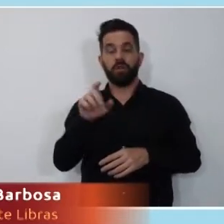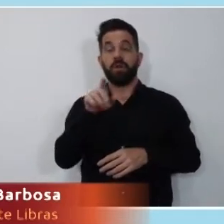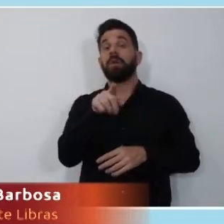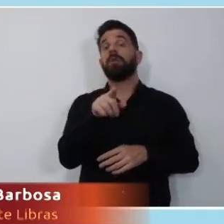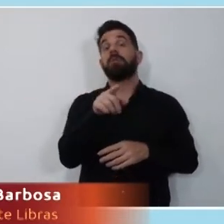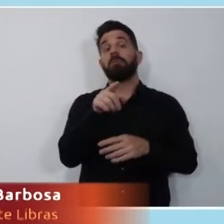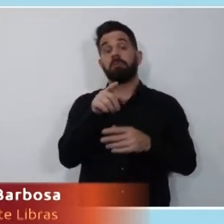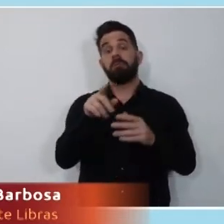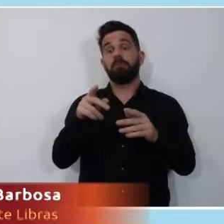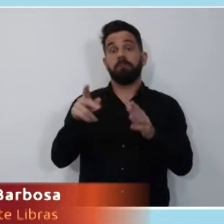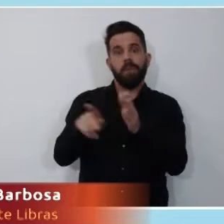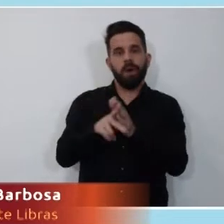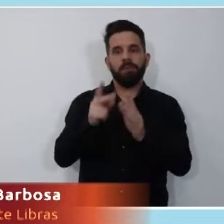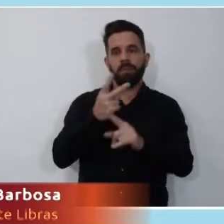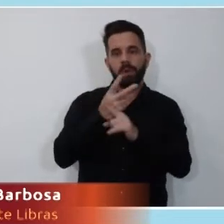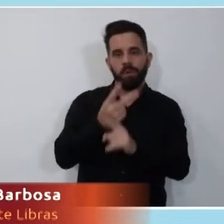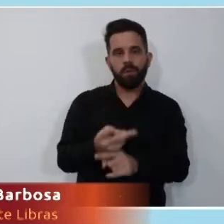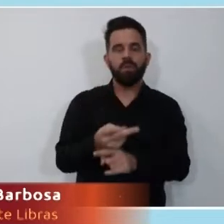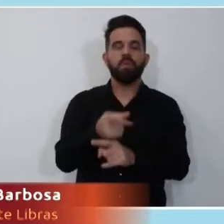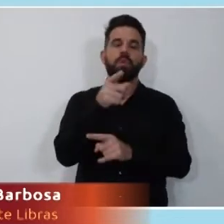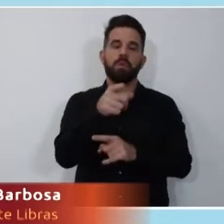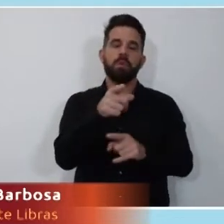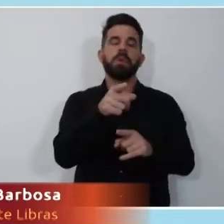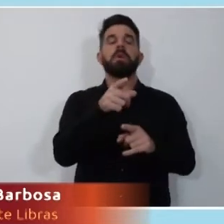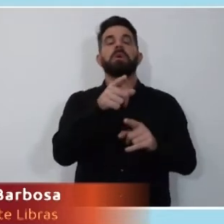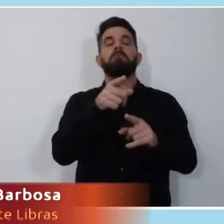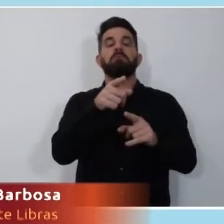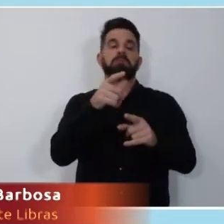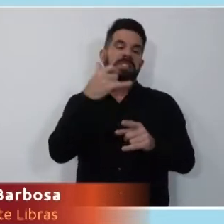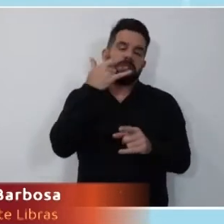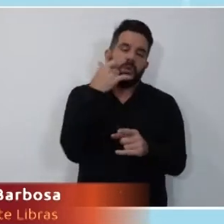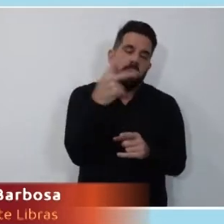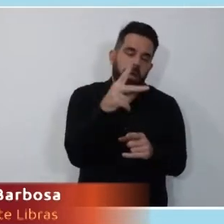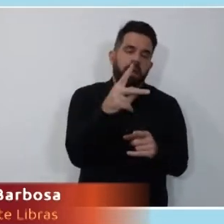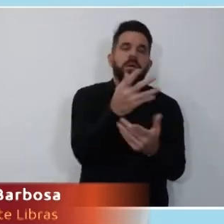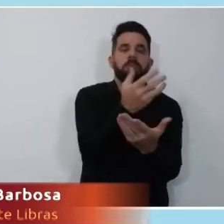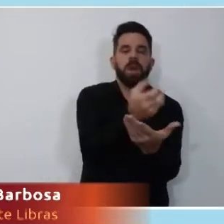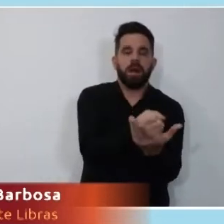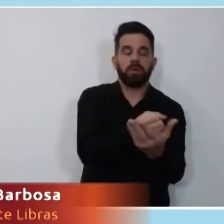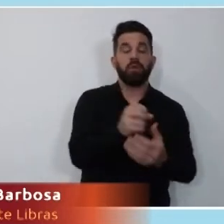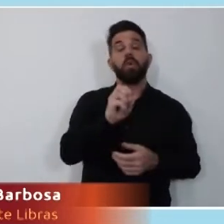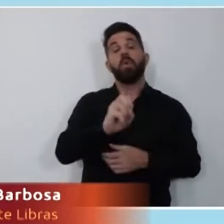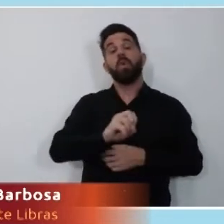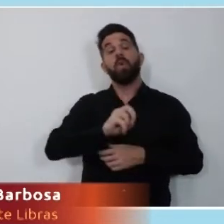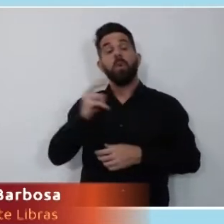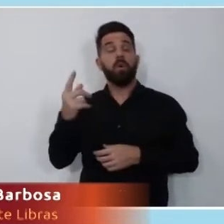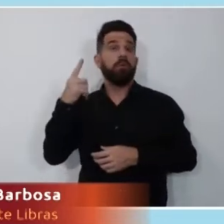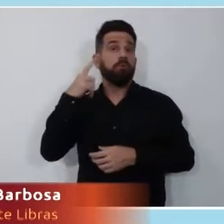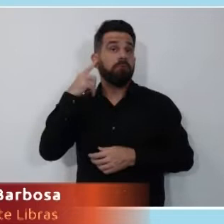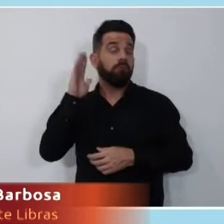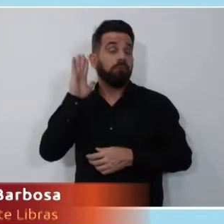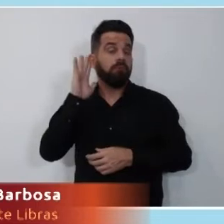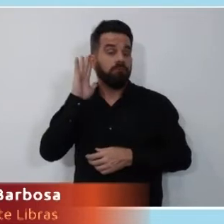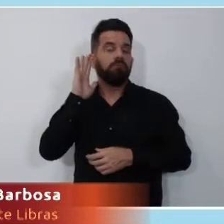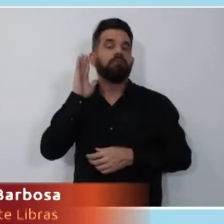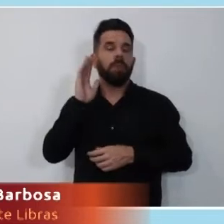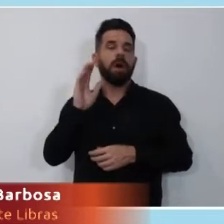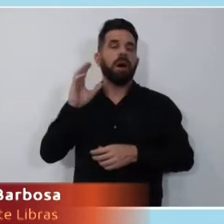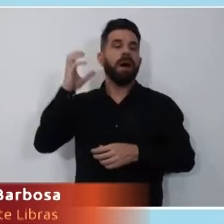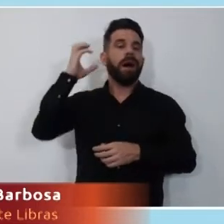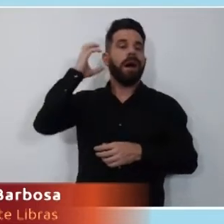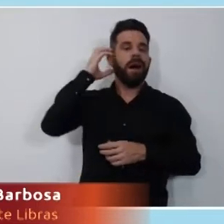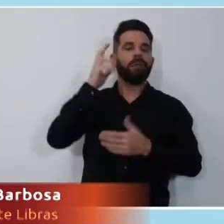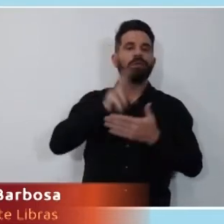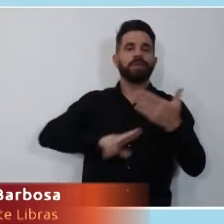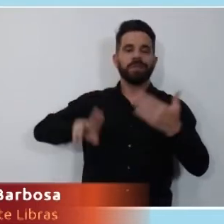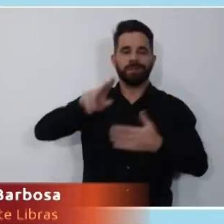celular. Você também pode escutar o Conexões na Rádio Universitária, nos 870M, no site da rádio